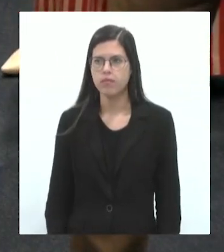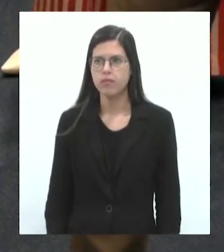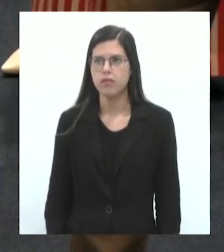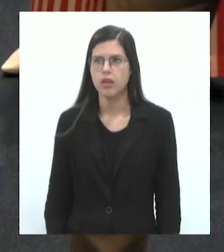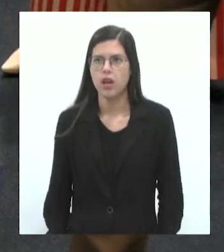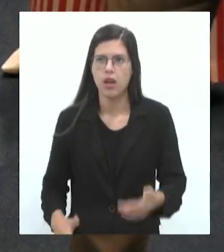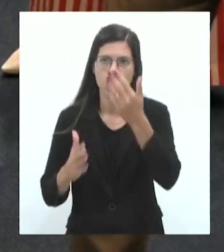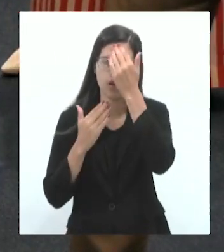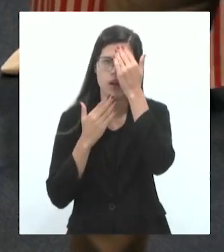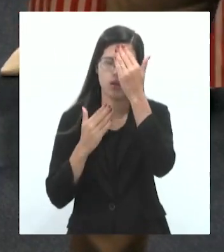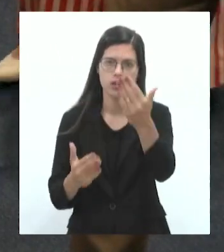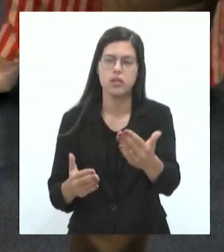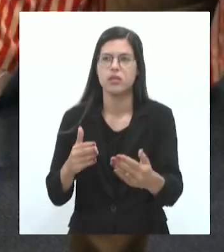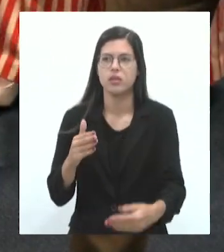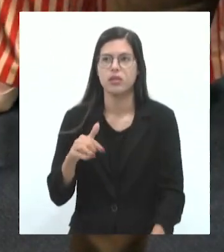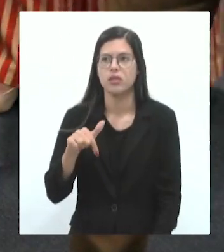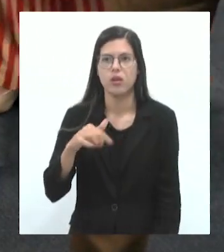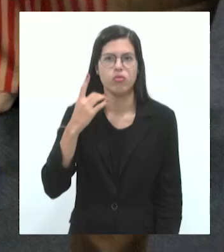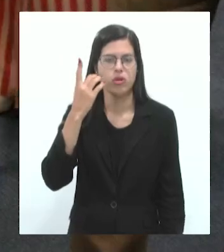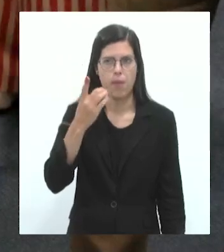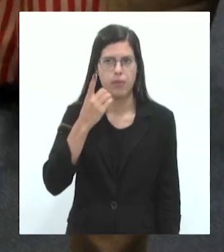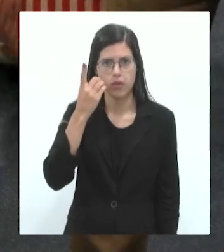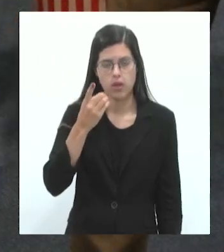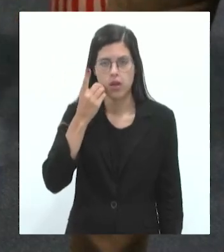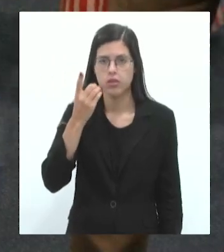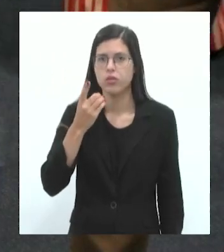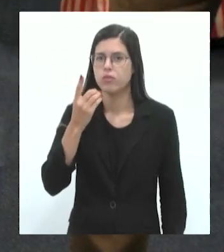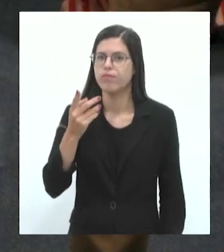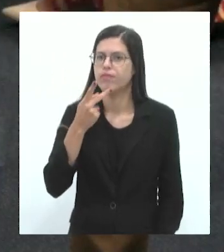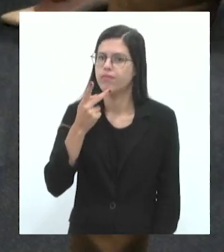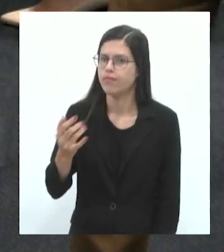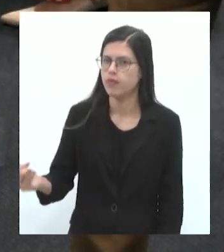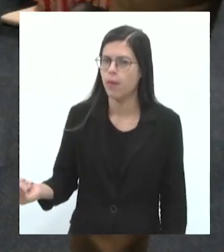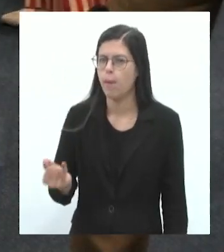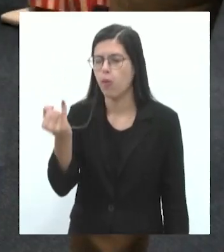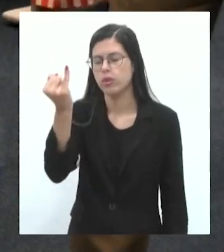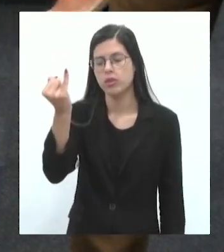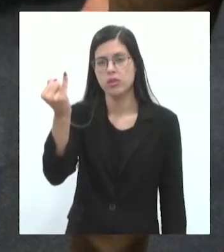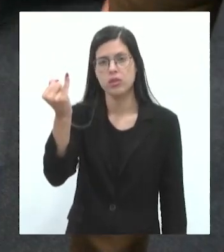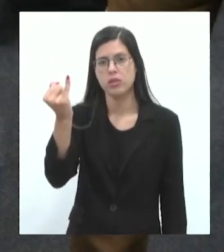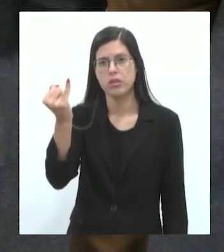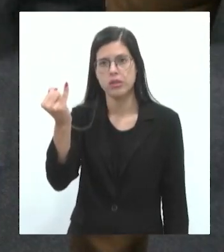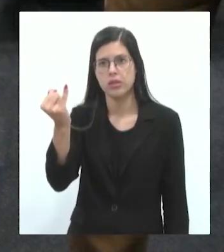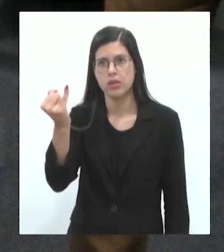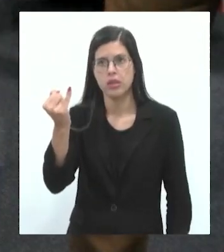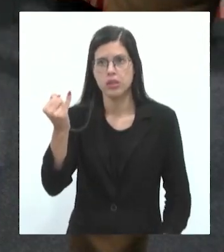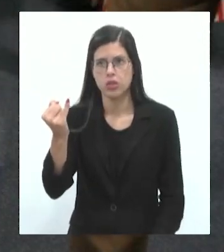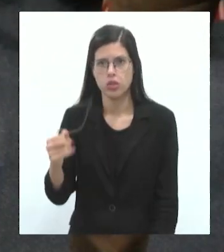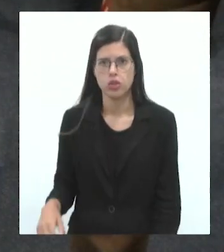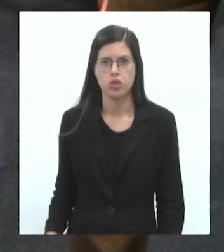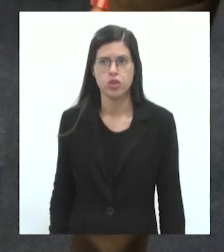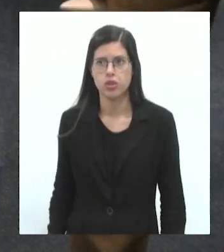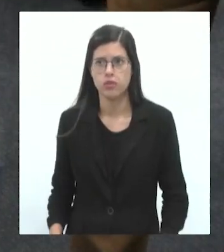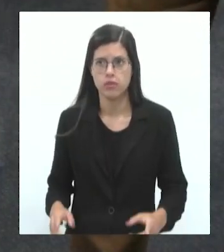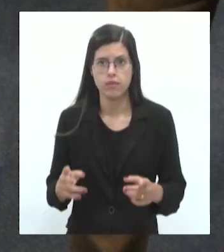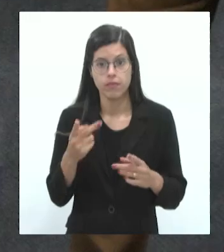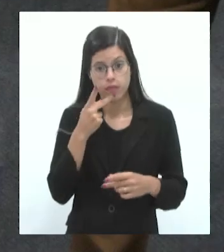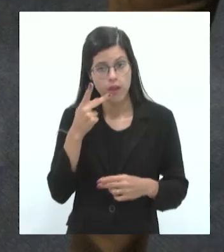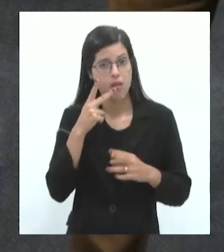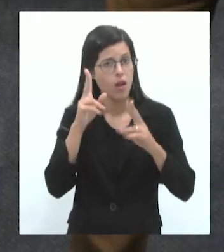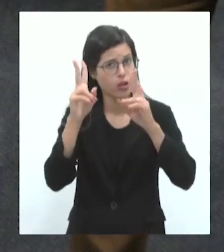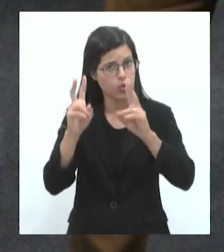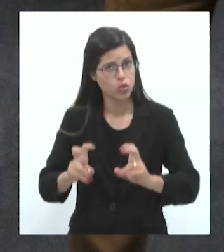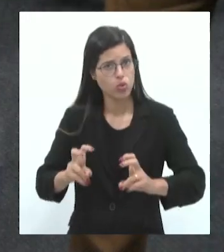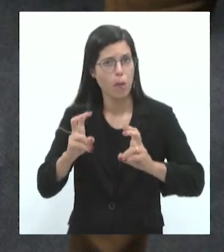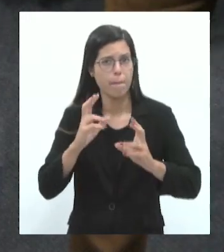agradecer aqui aos meus pares e dizer da importância de reafirmarmos cada vez mais e falarmos cada vez